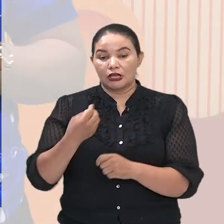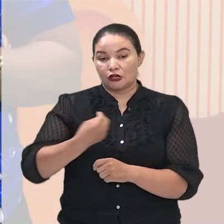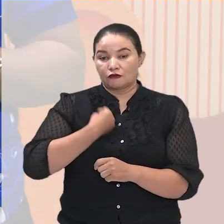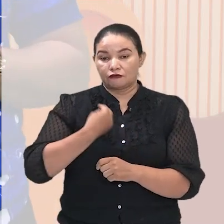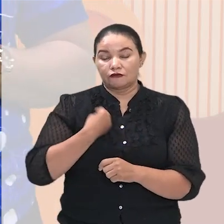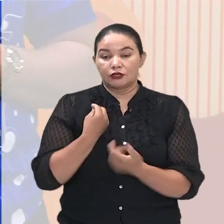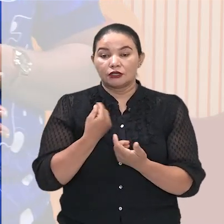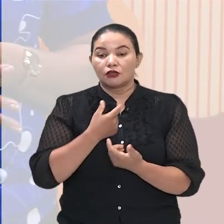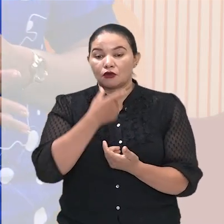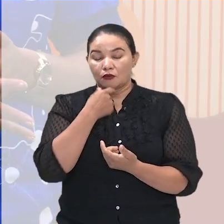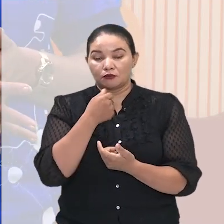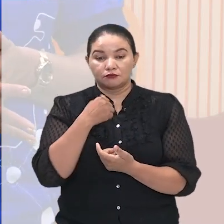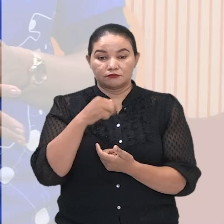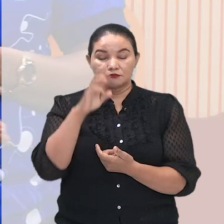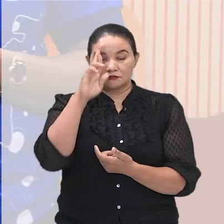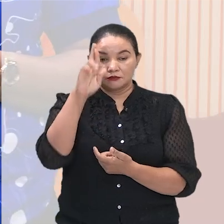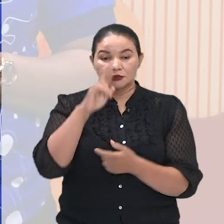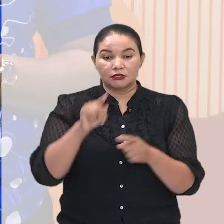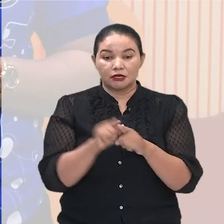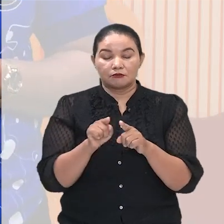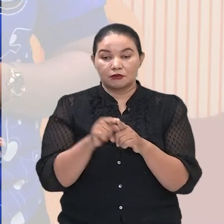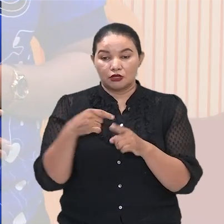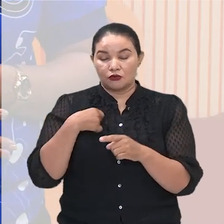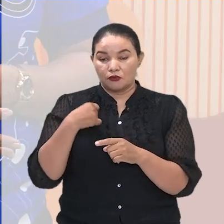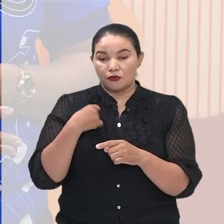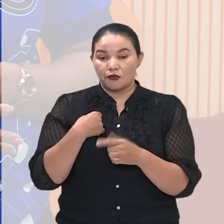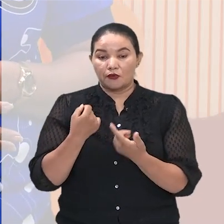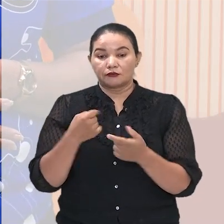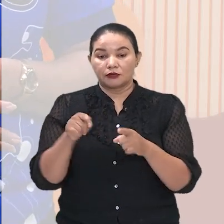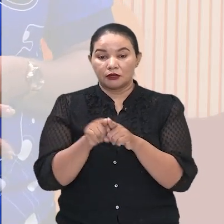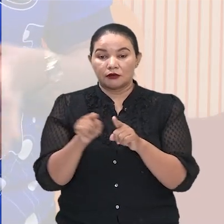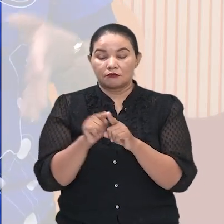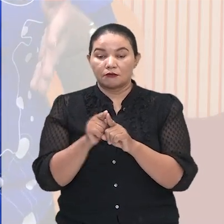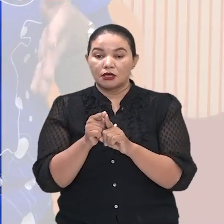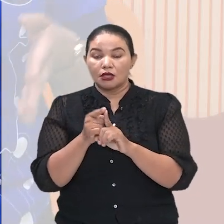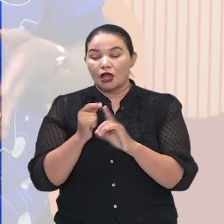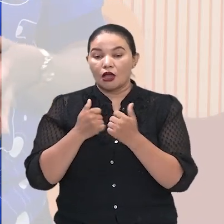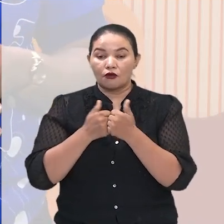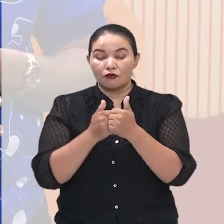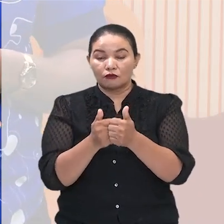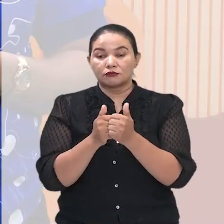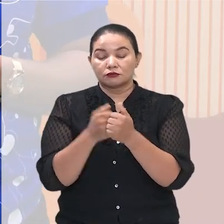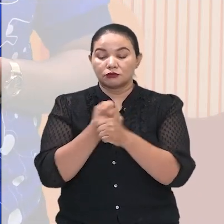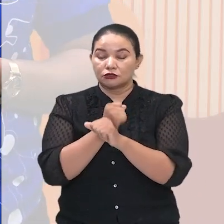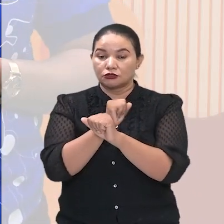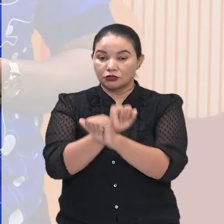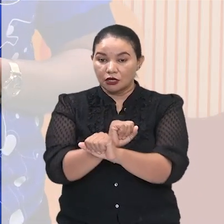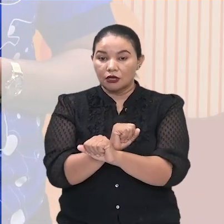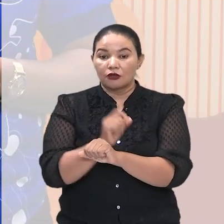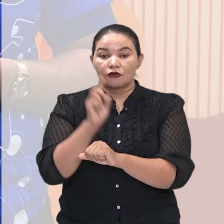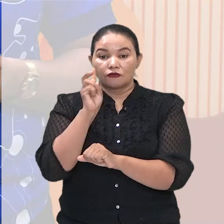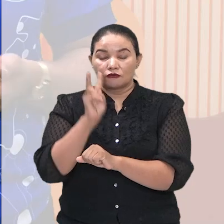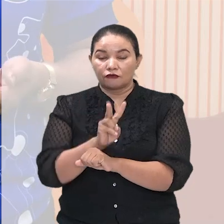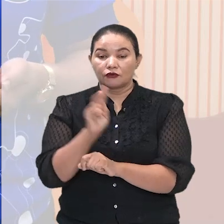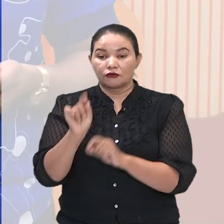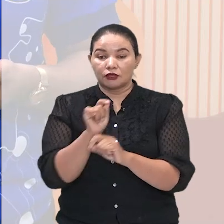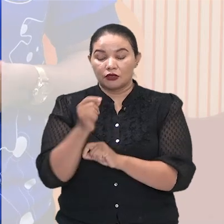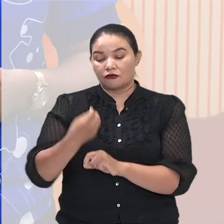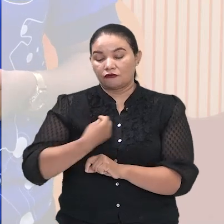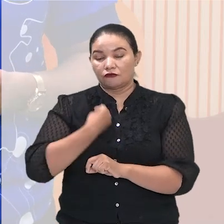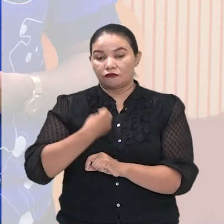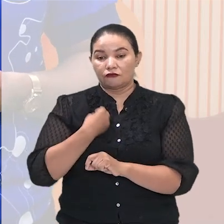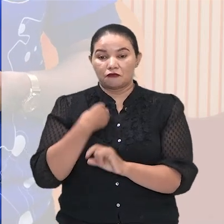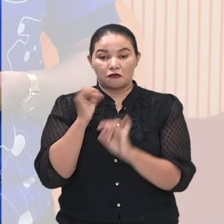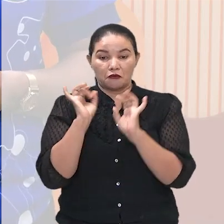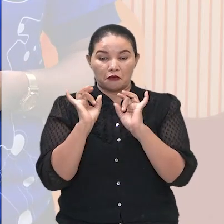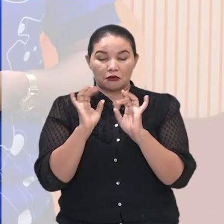a formalidade da vestimenta e o acompanhamento de escravizados refletem uma vida de privilégios